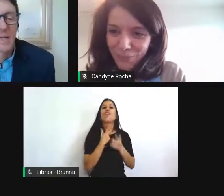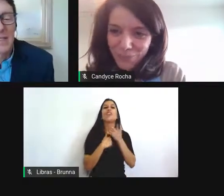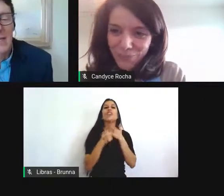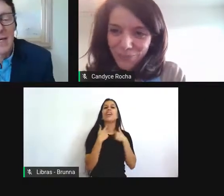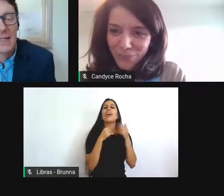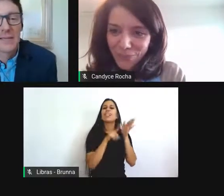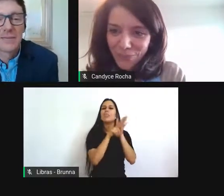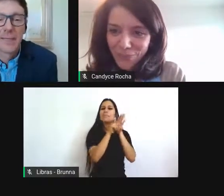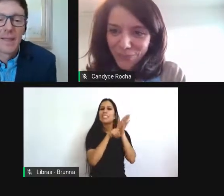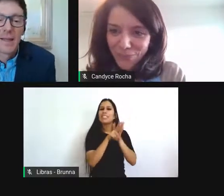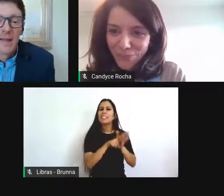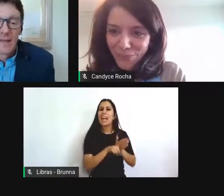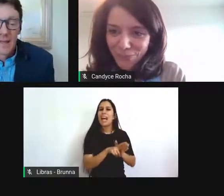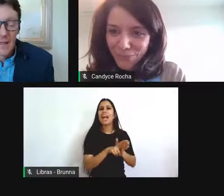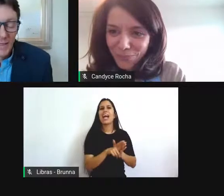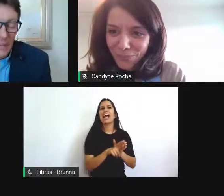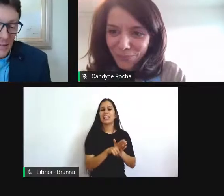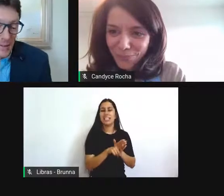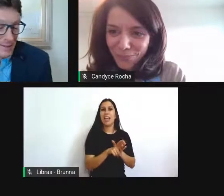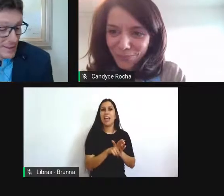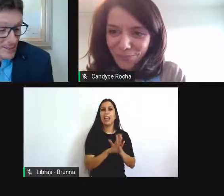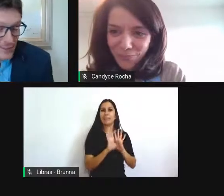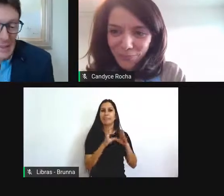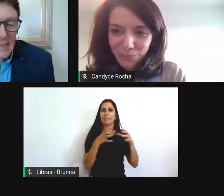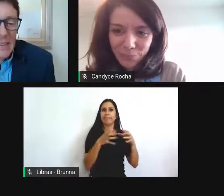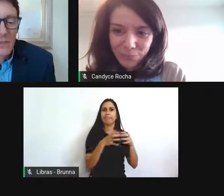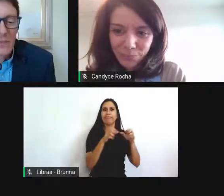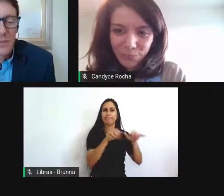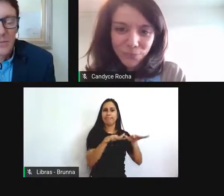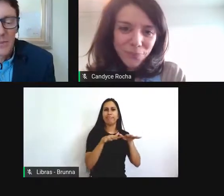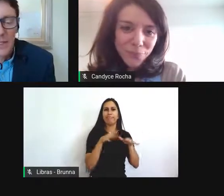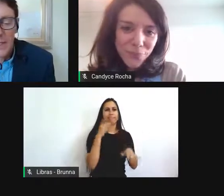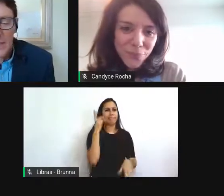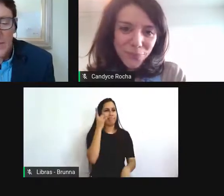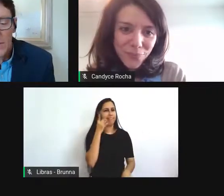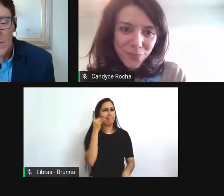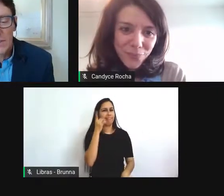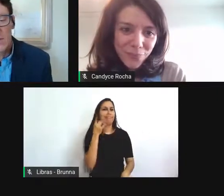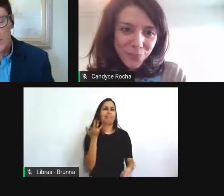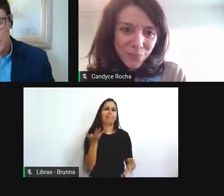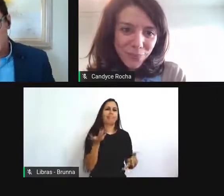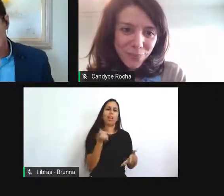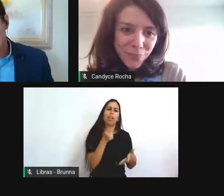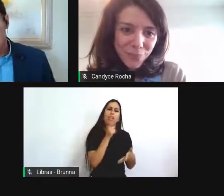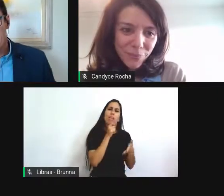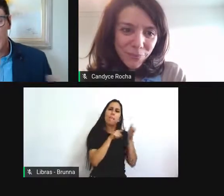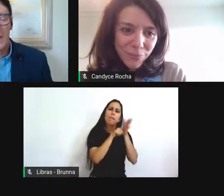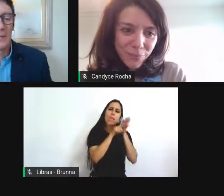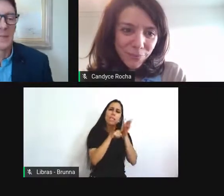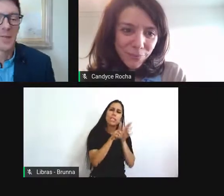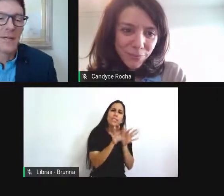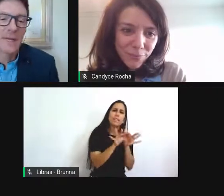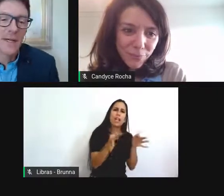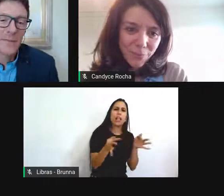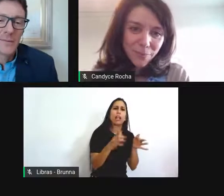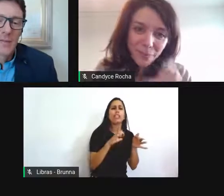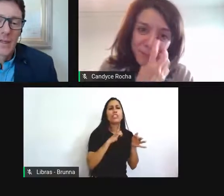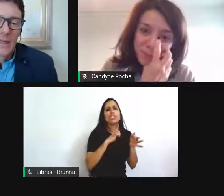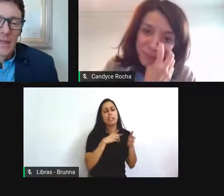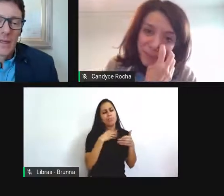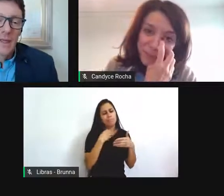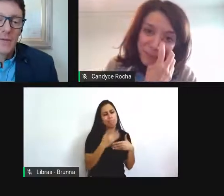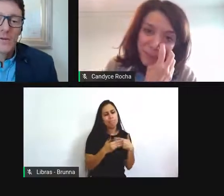frentes parlamentares, mas a pesquisa ainda muito incipiente, tinha muito caminho ali para